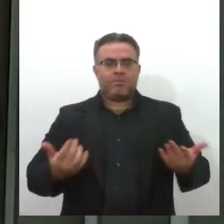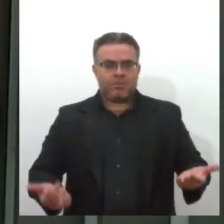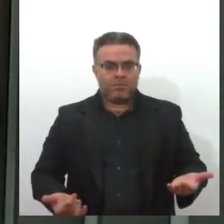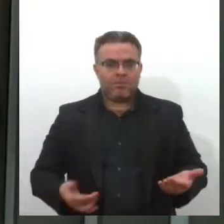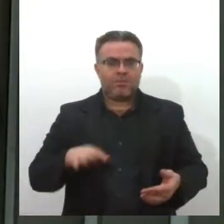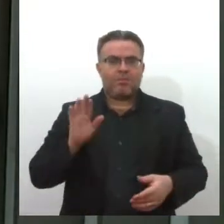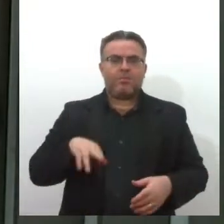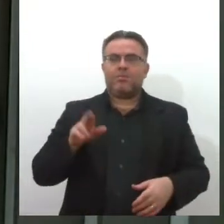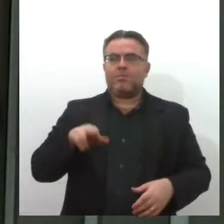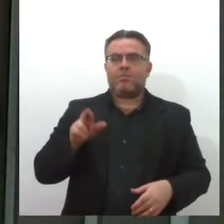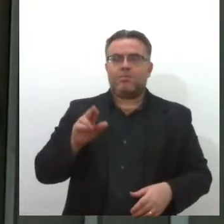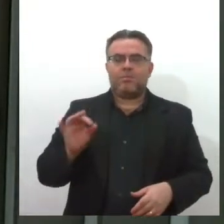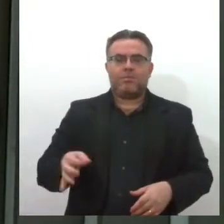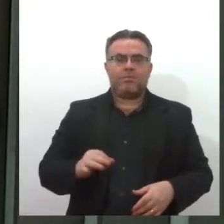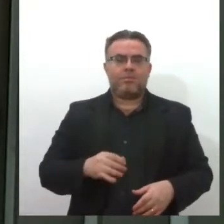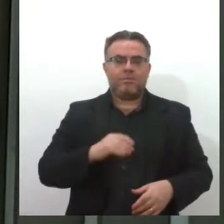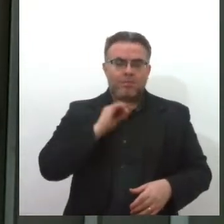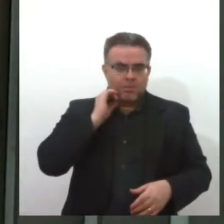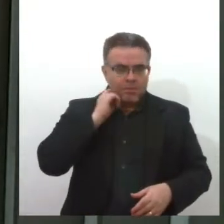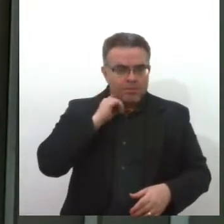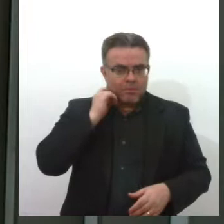né?